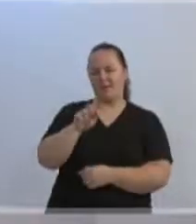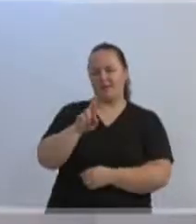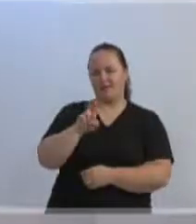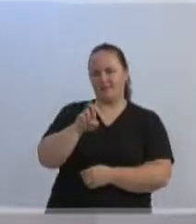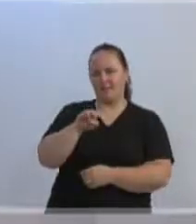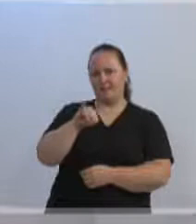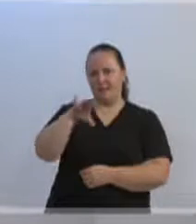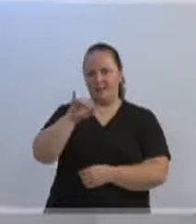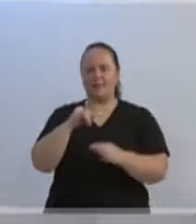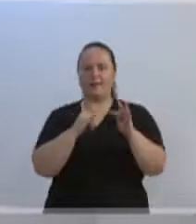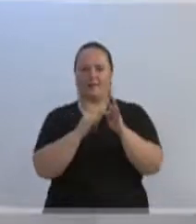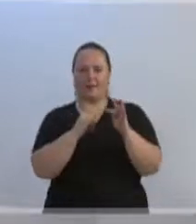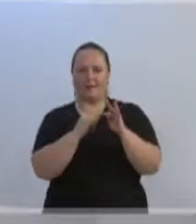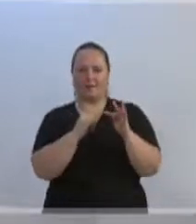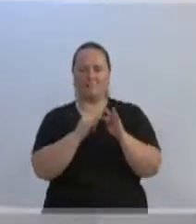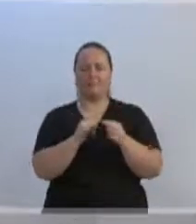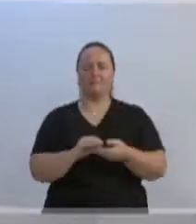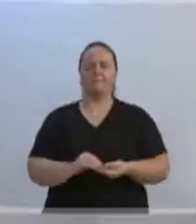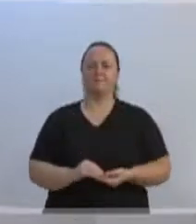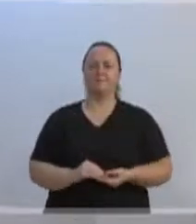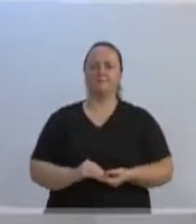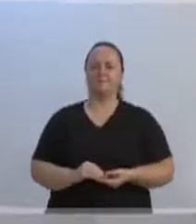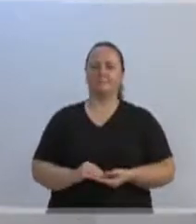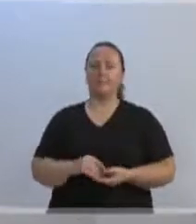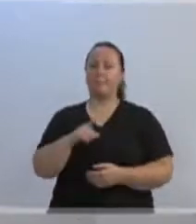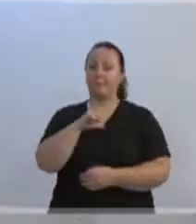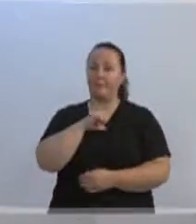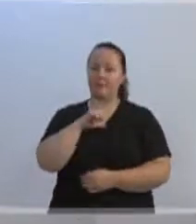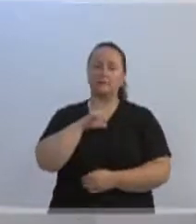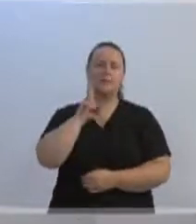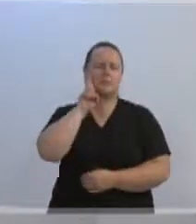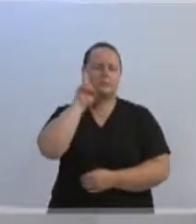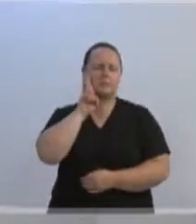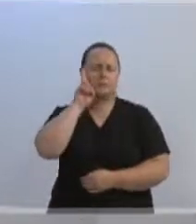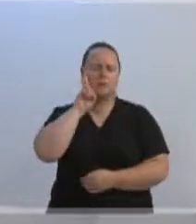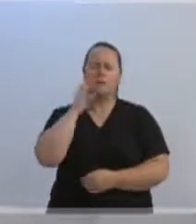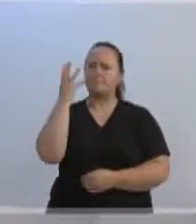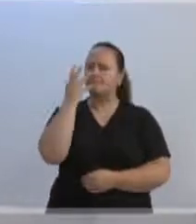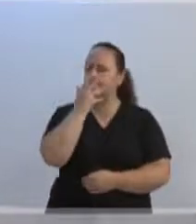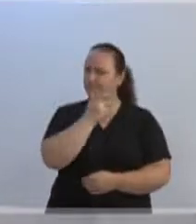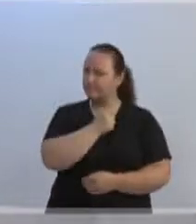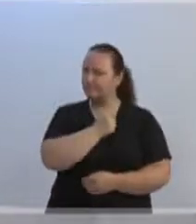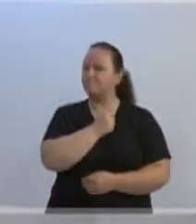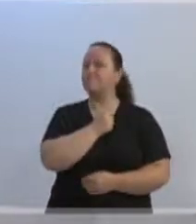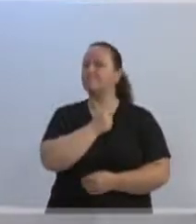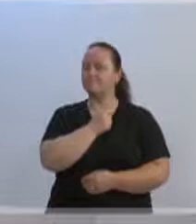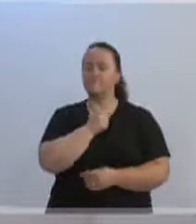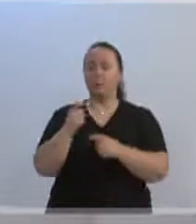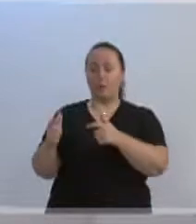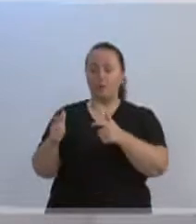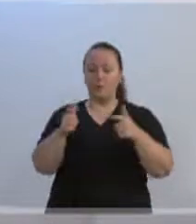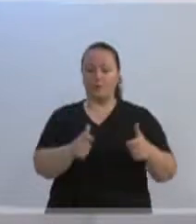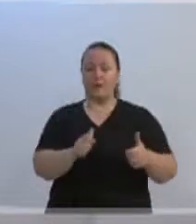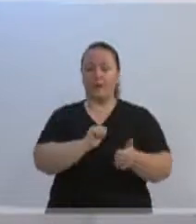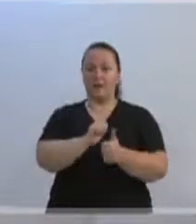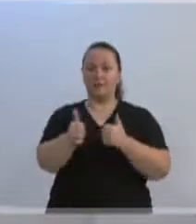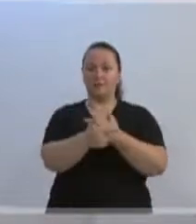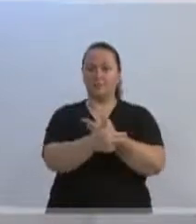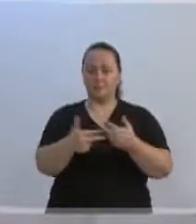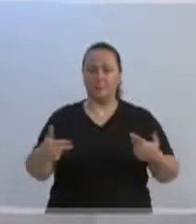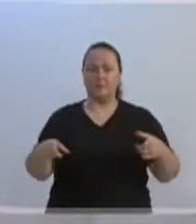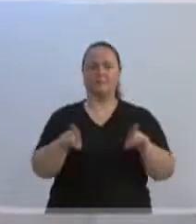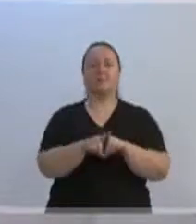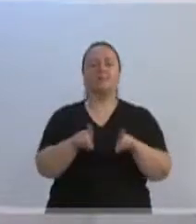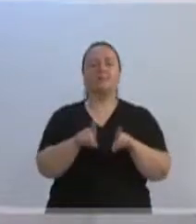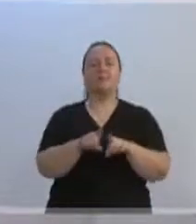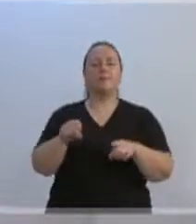itoupavazinha que além de ter uma história muito bonita no esporte amador aqui na cidade também faz um trabalho